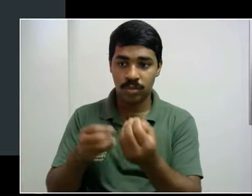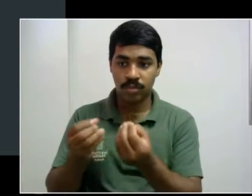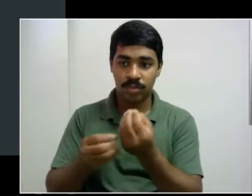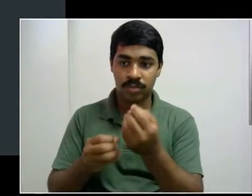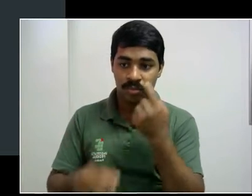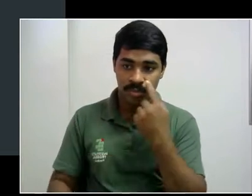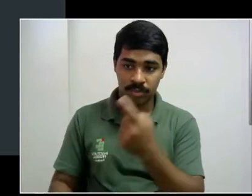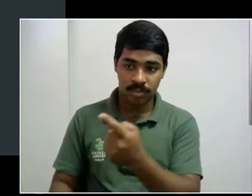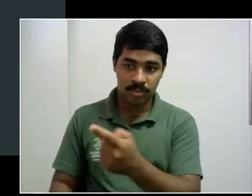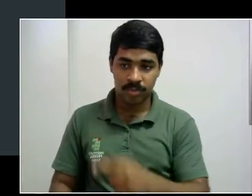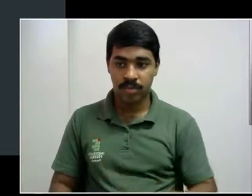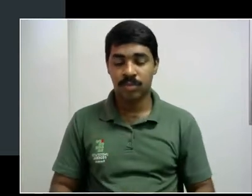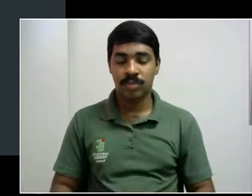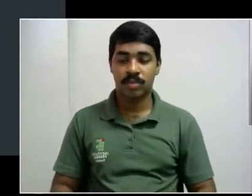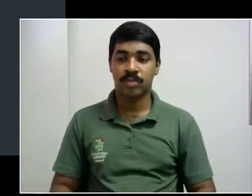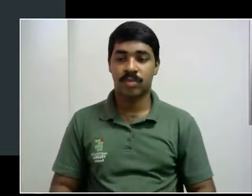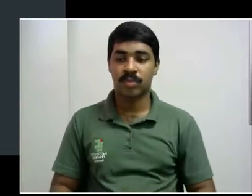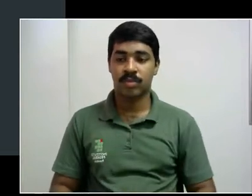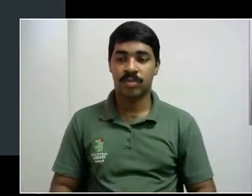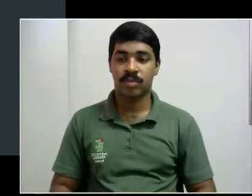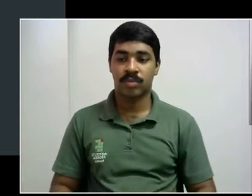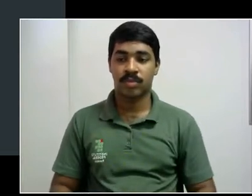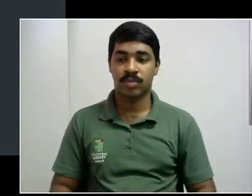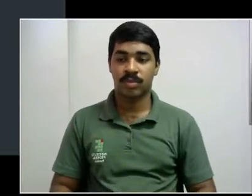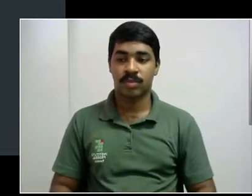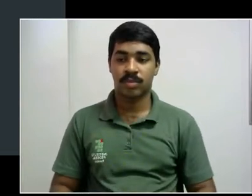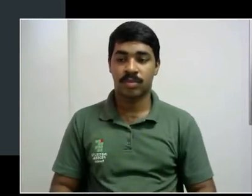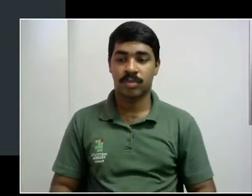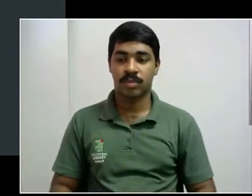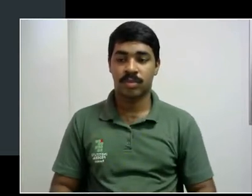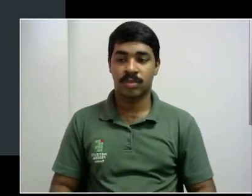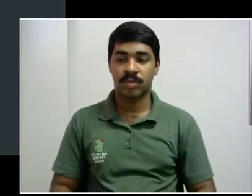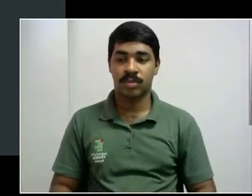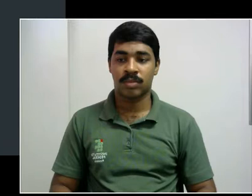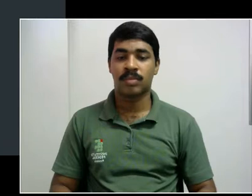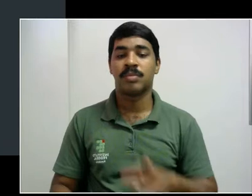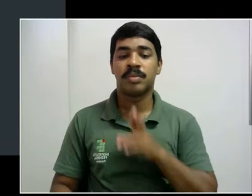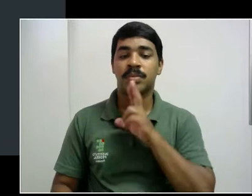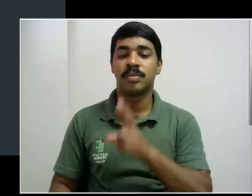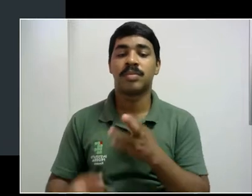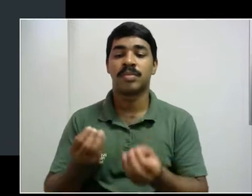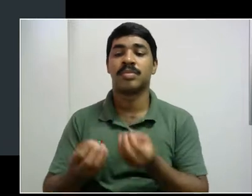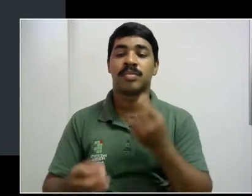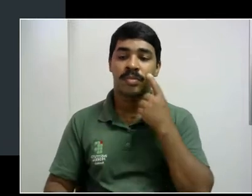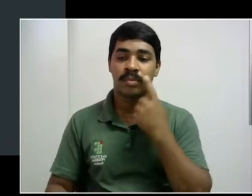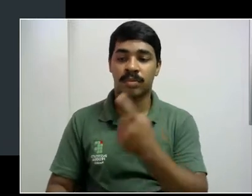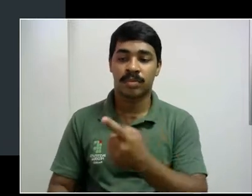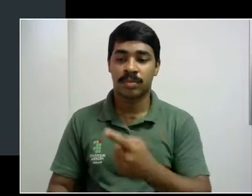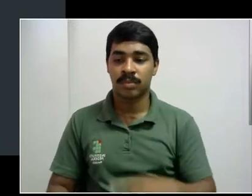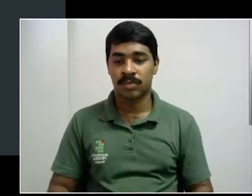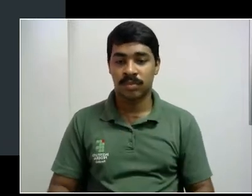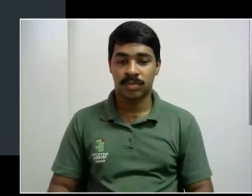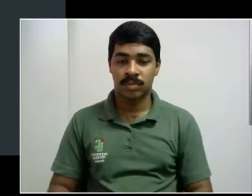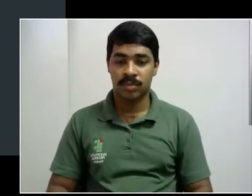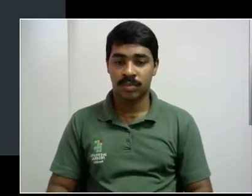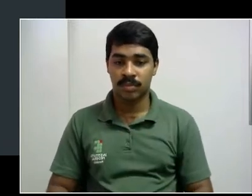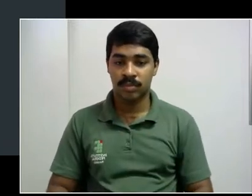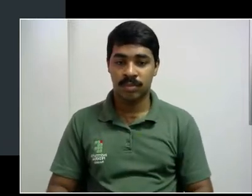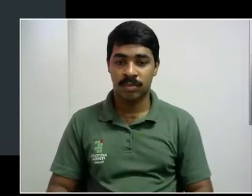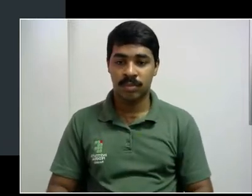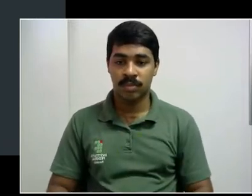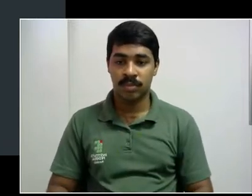a 2x menos 4. Tá? Então a solução, você vai fazer 2x menos 4